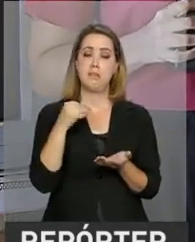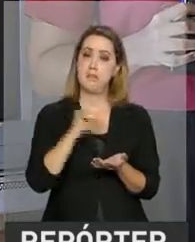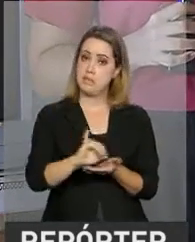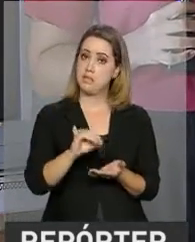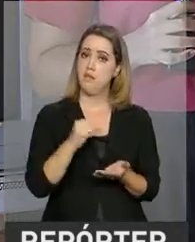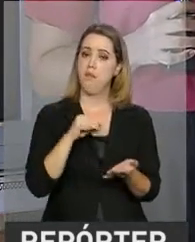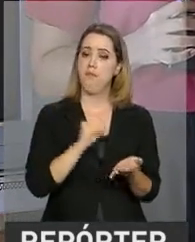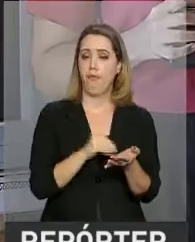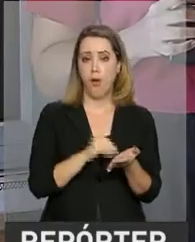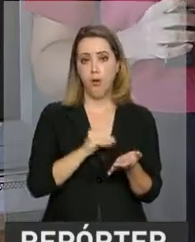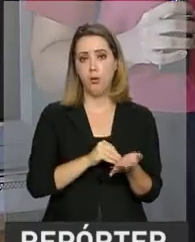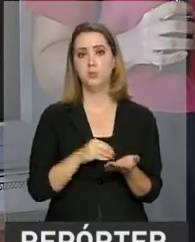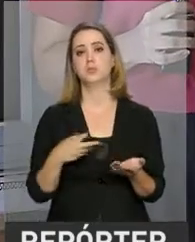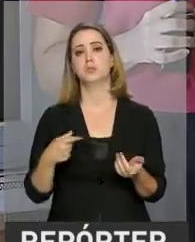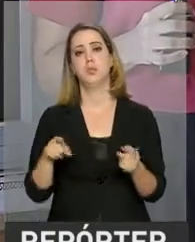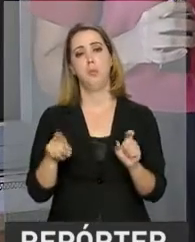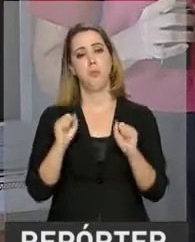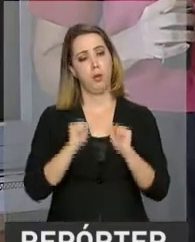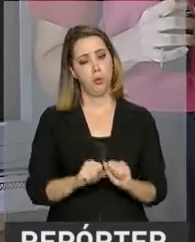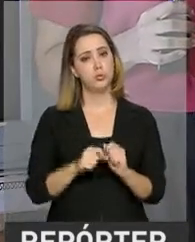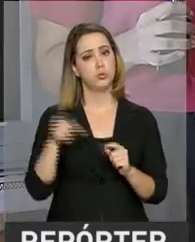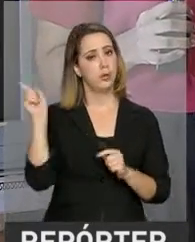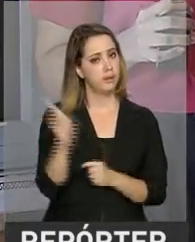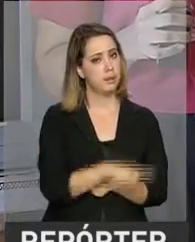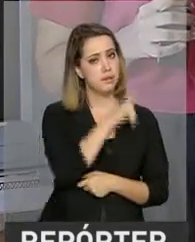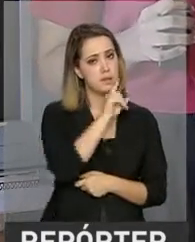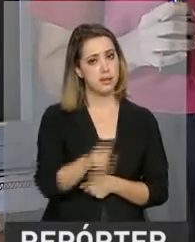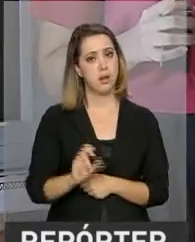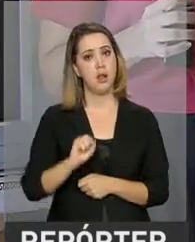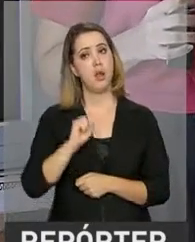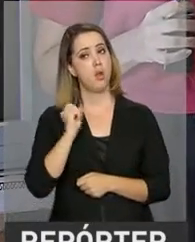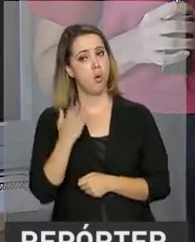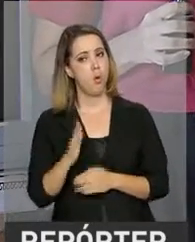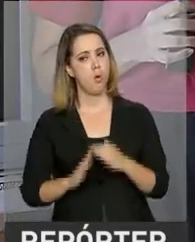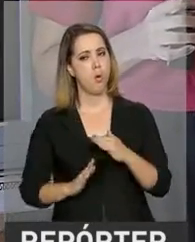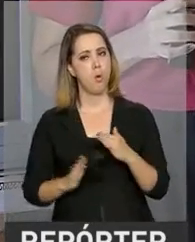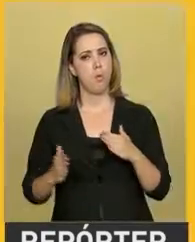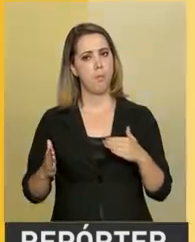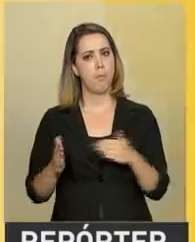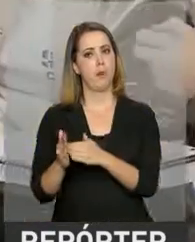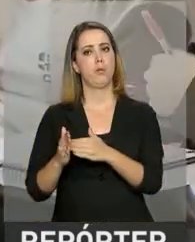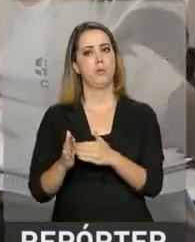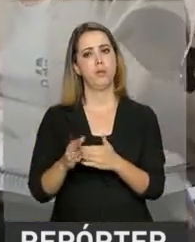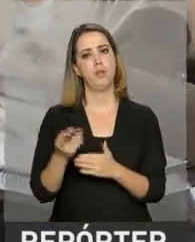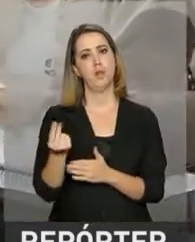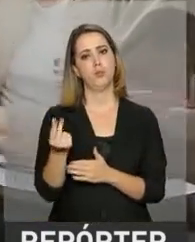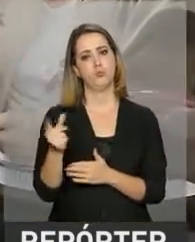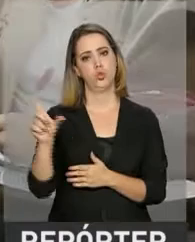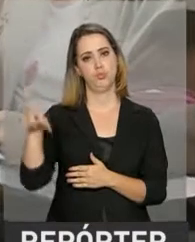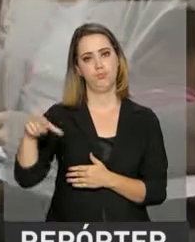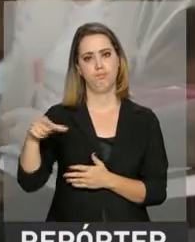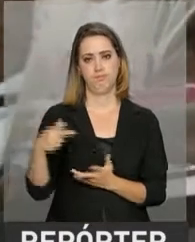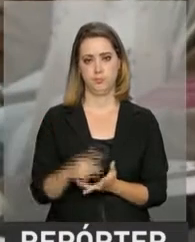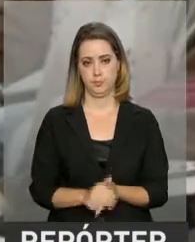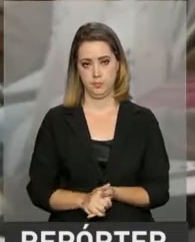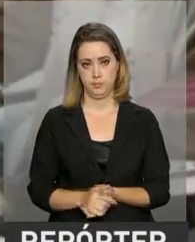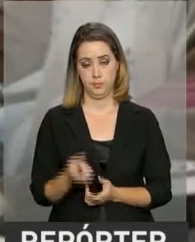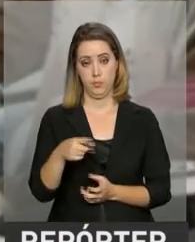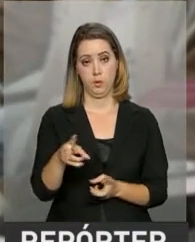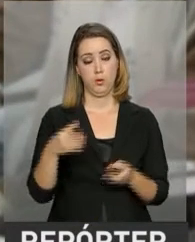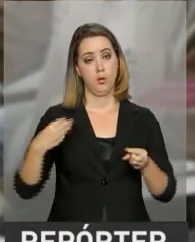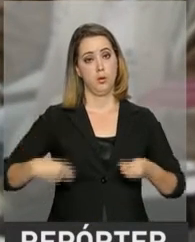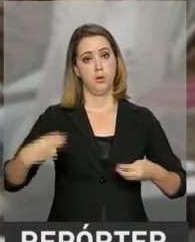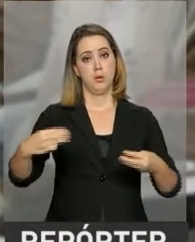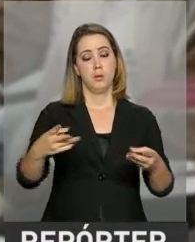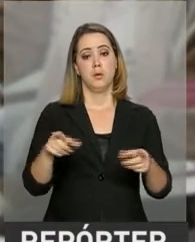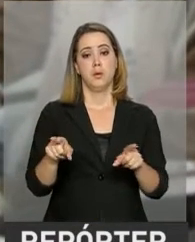ou a ausência escolar podem levar ao cancelamento ou ao bloqueio do benefício. A estimativa do Ministério é que mais de